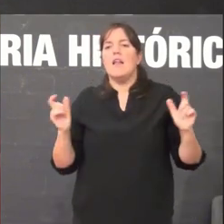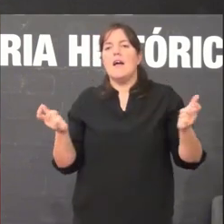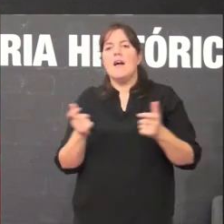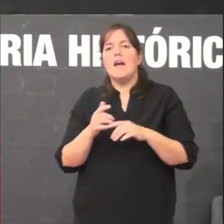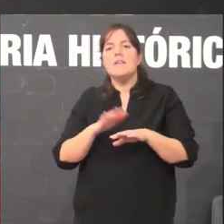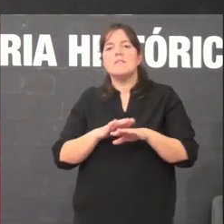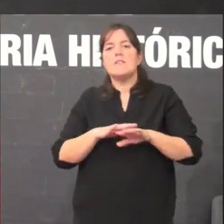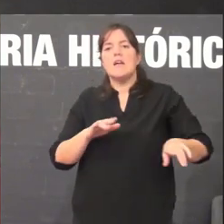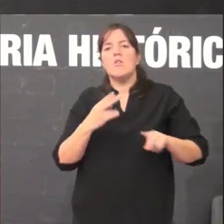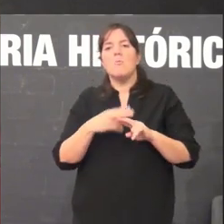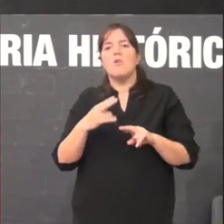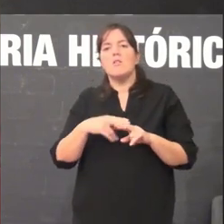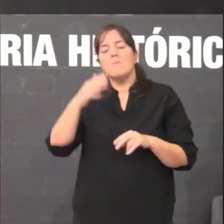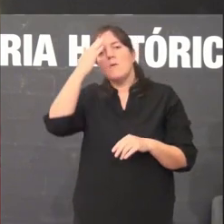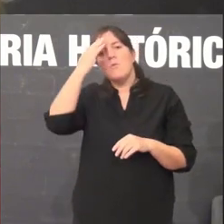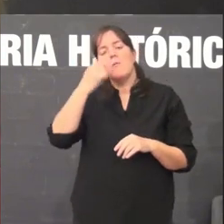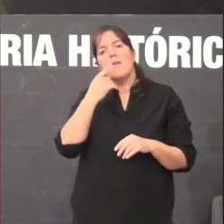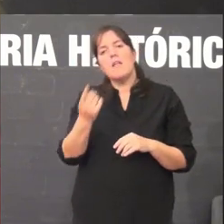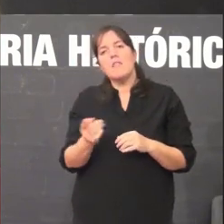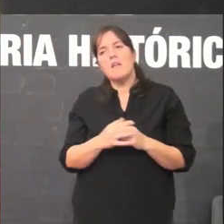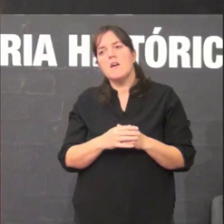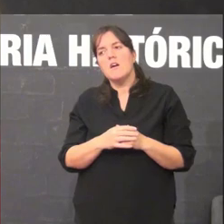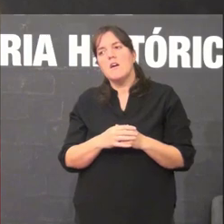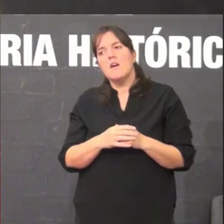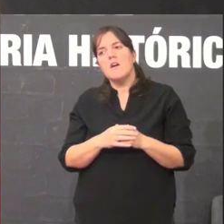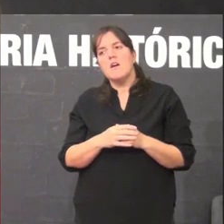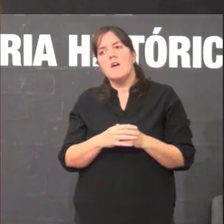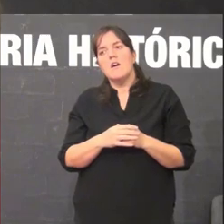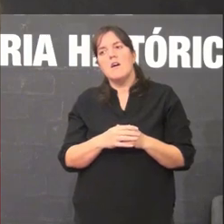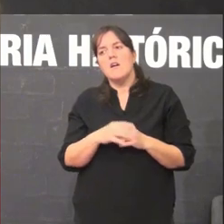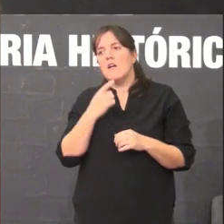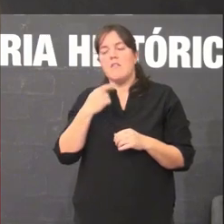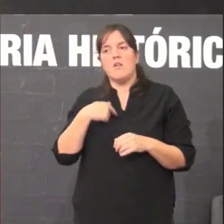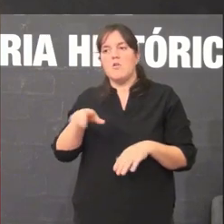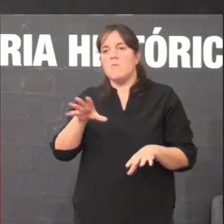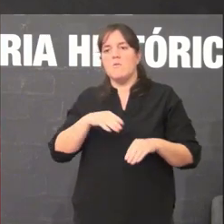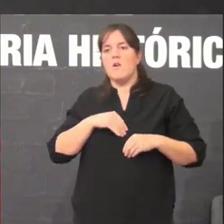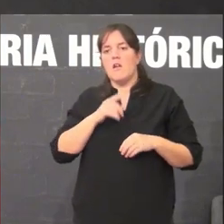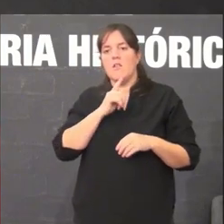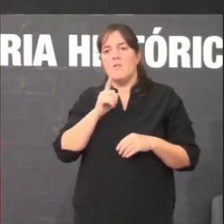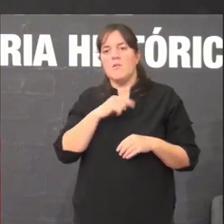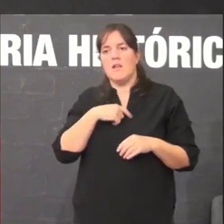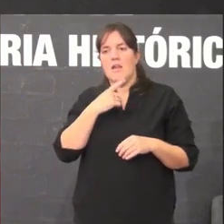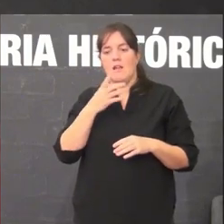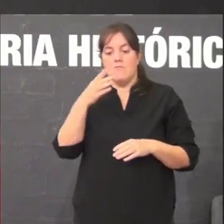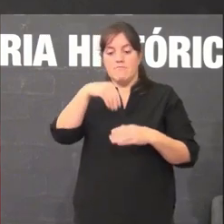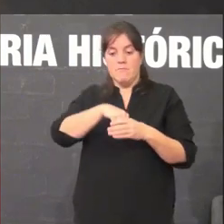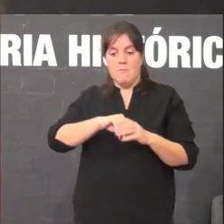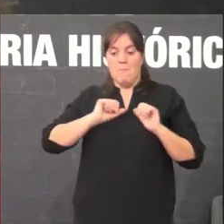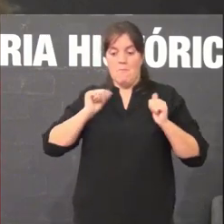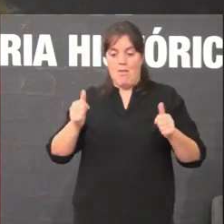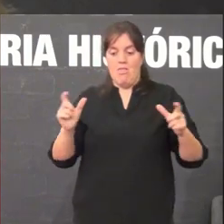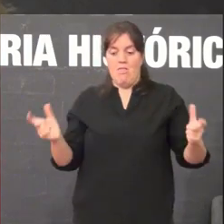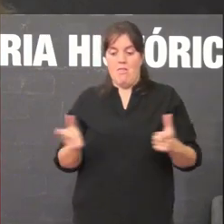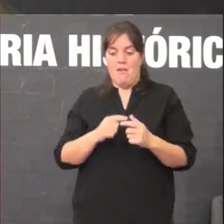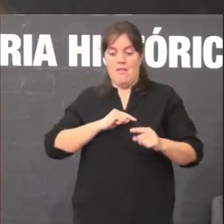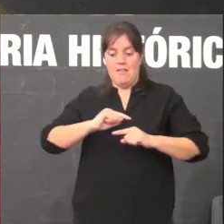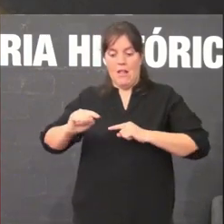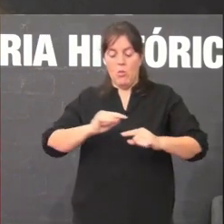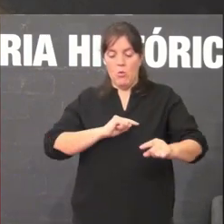vai dizer o quê? Vai considerar inaceitável o branqueamento da ditadura, vai